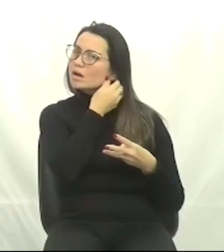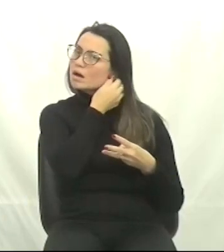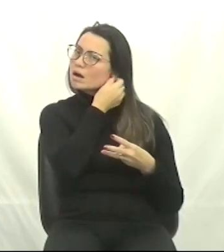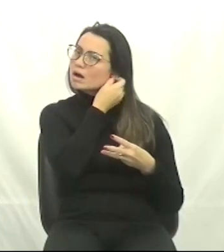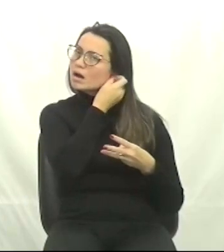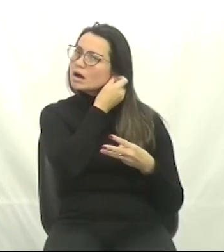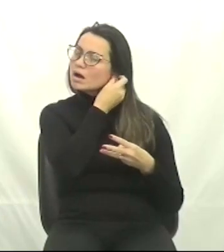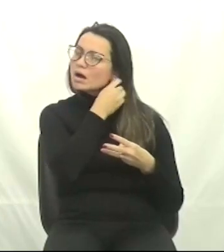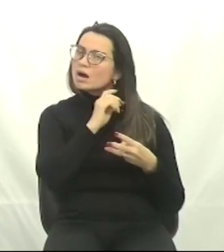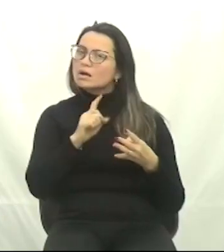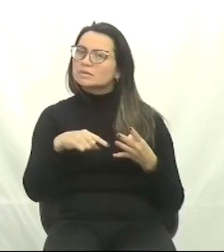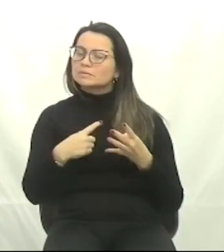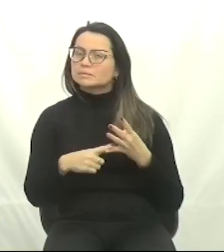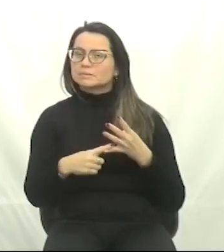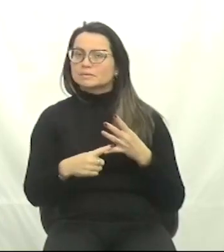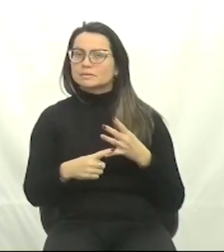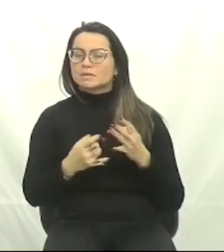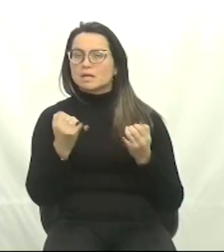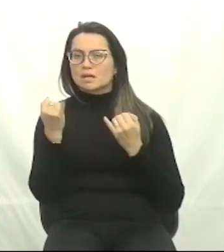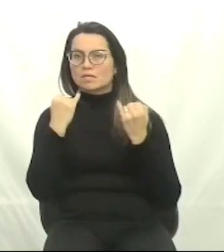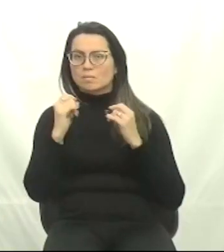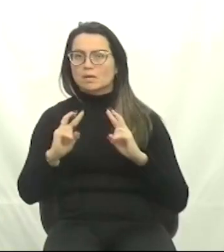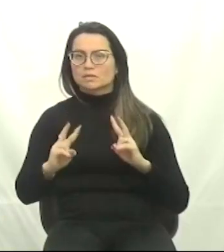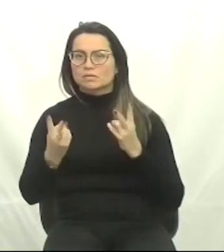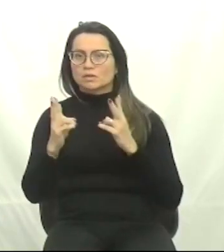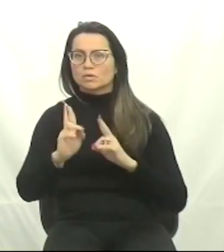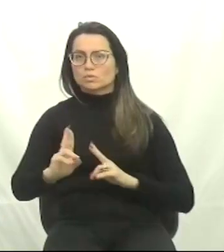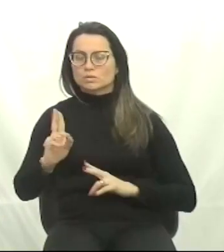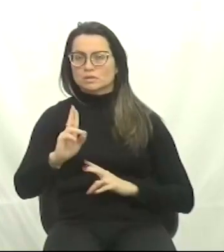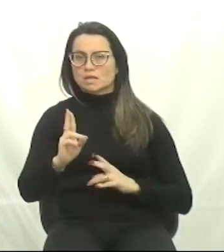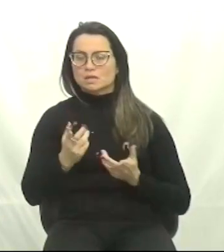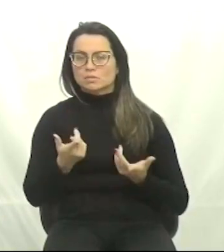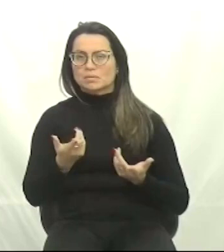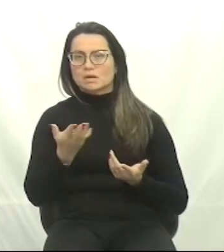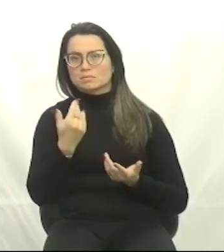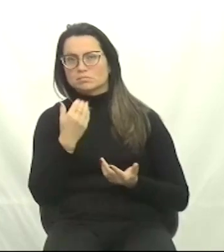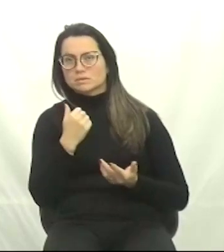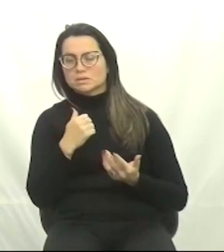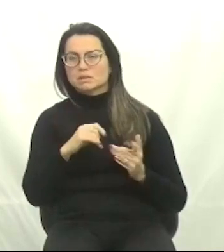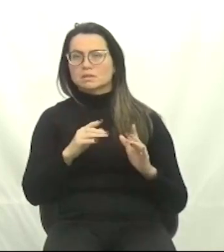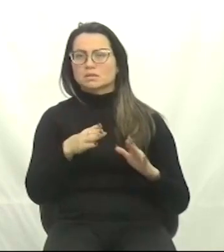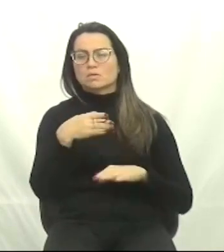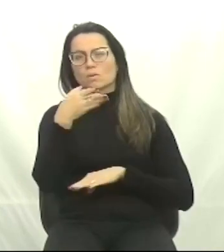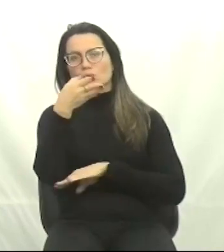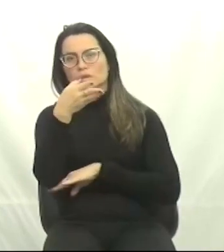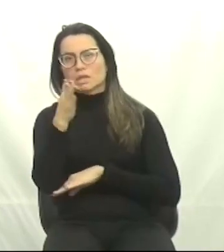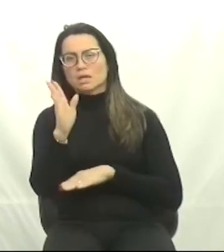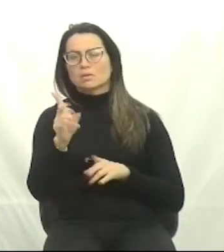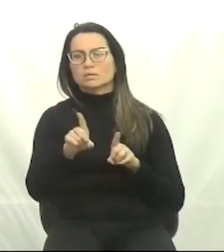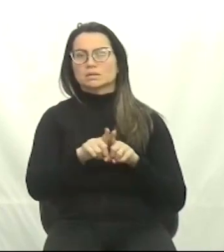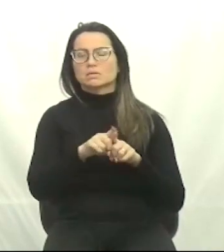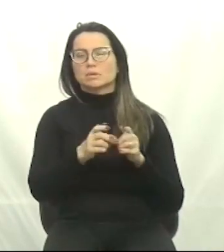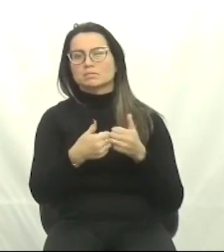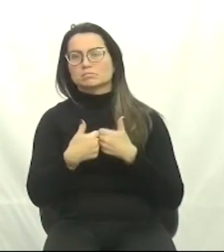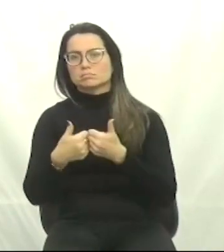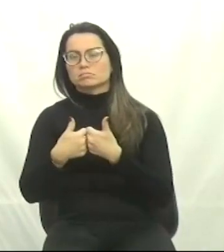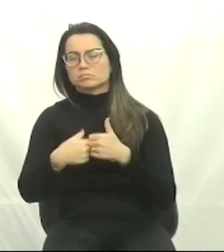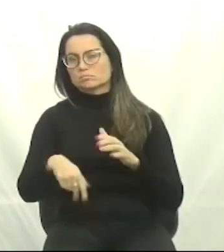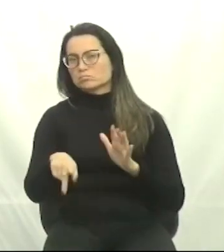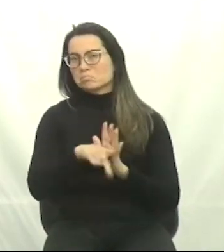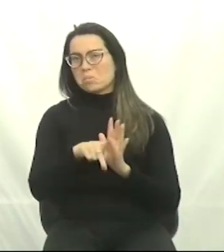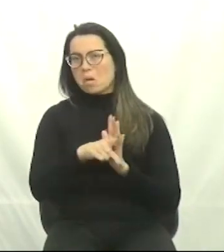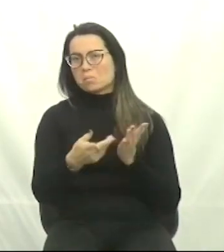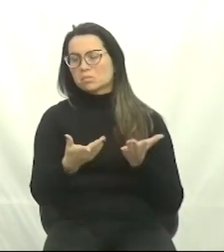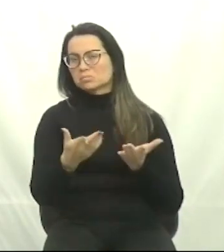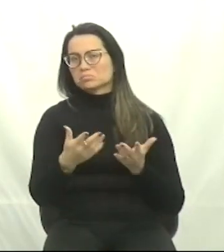D. Que sejam informados os valores utilizados para alimentação, hospedagem e transporte dos atletas. Requerimento está